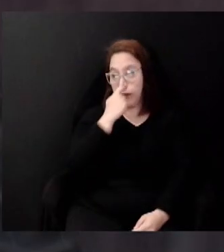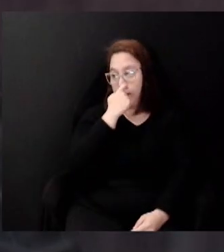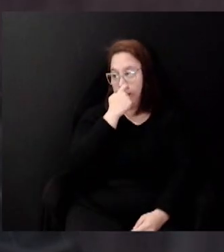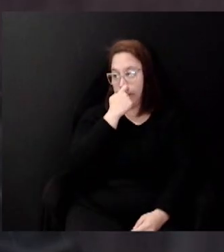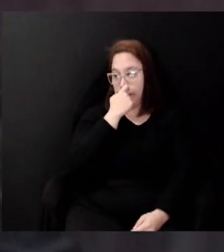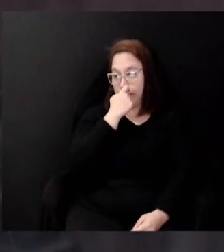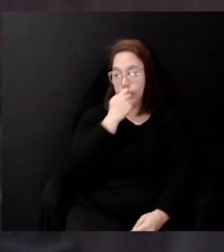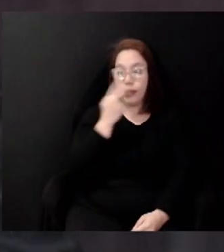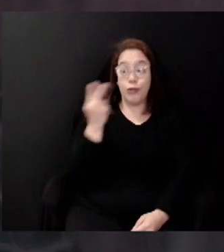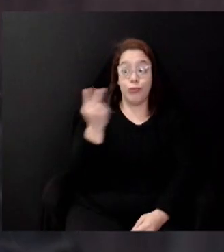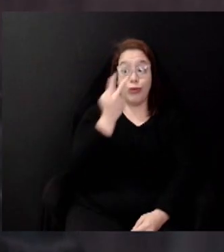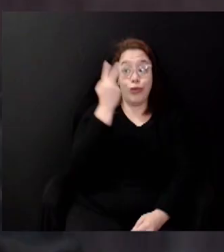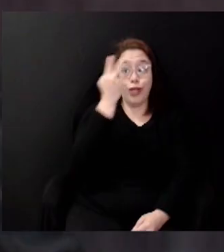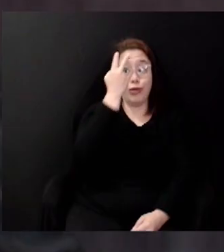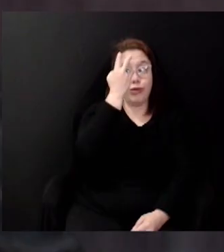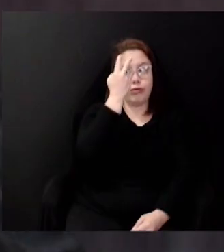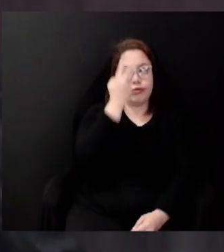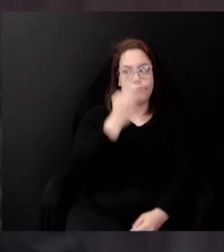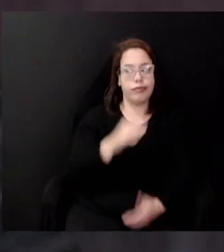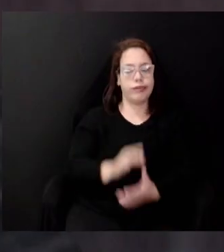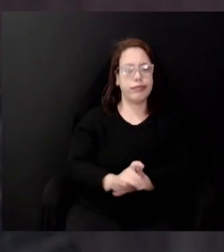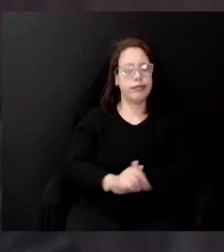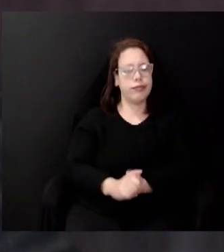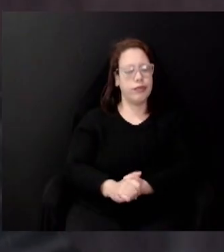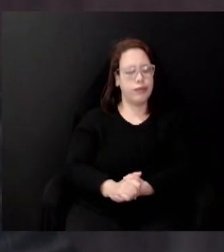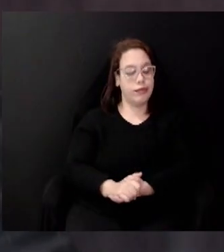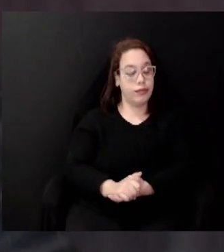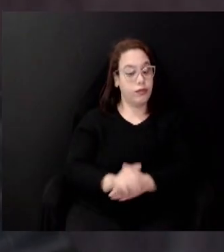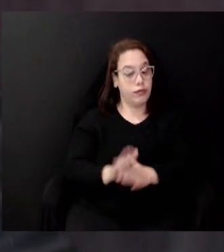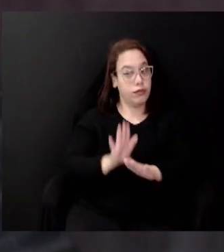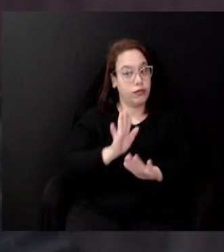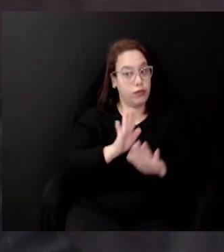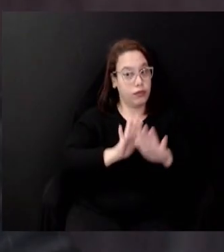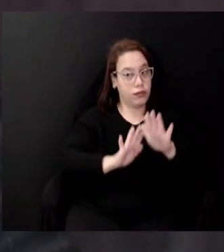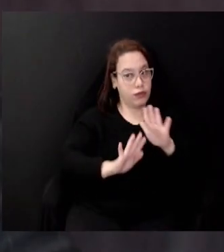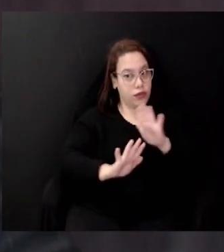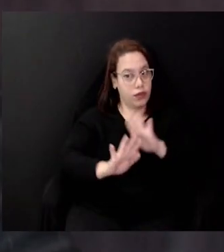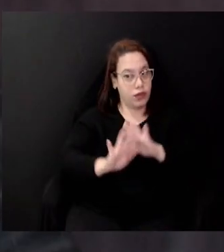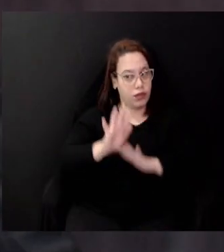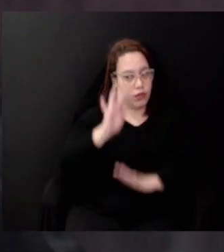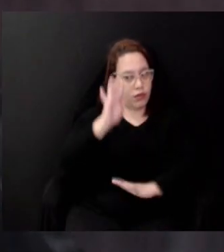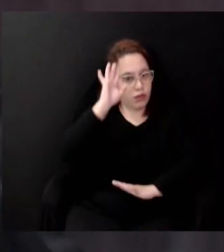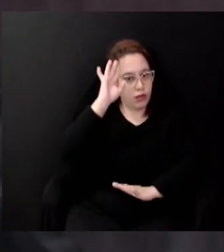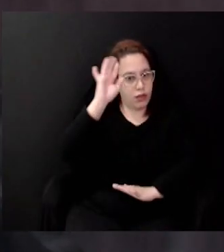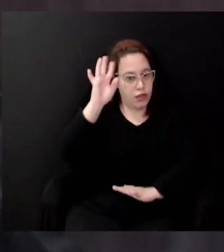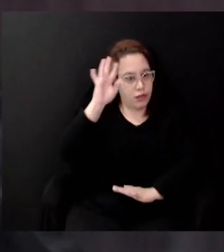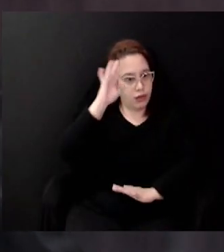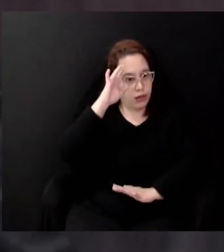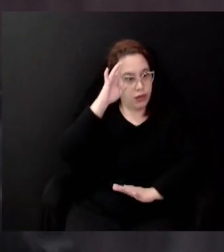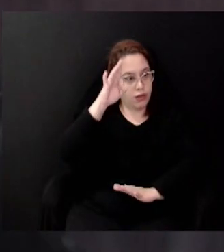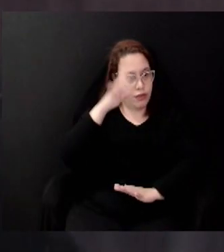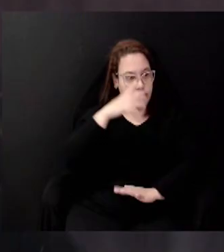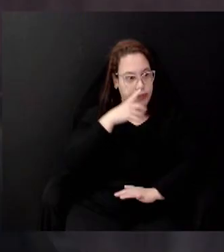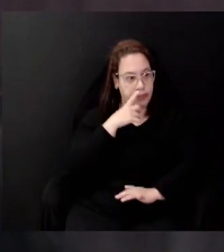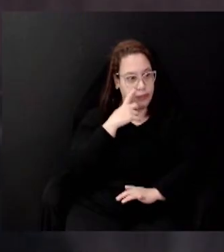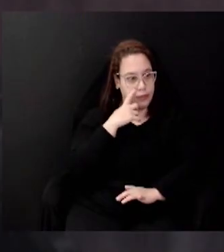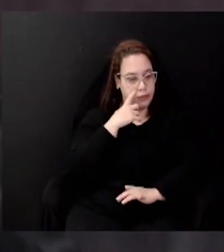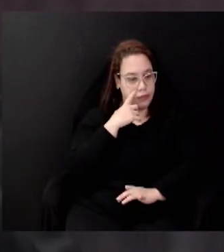valioso. E a gente tem que ter noção disso, né? Para que a gente